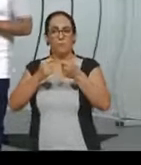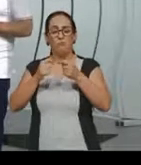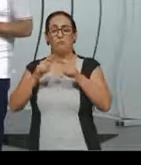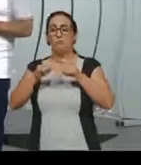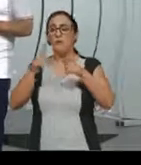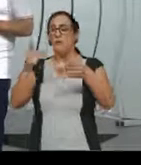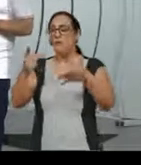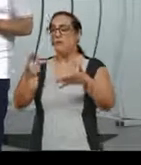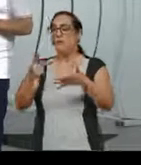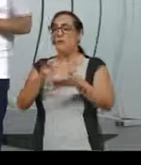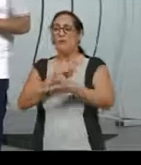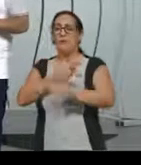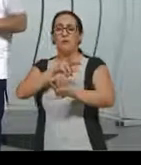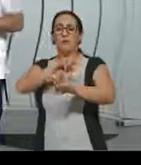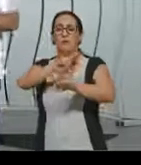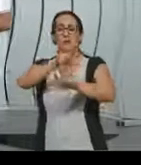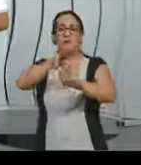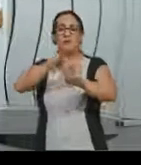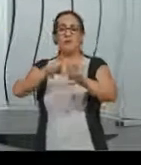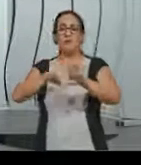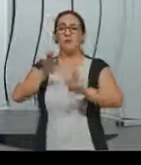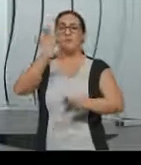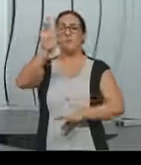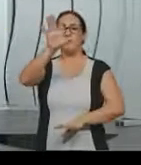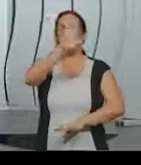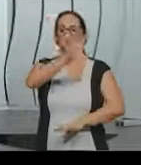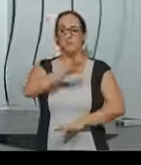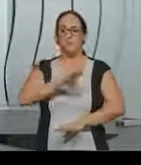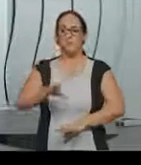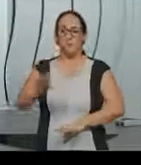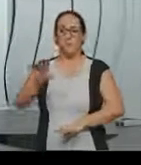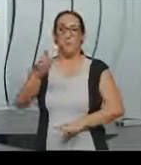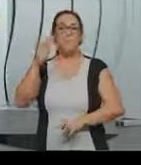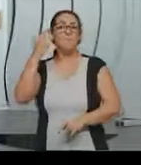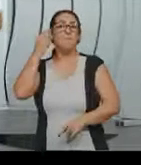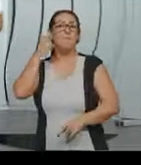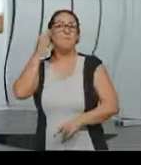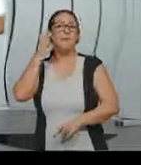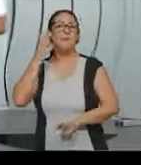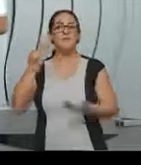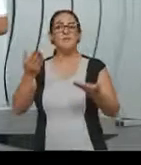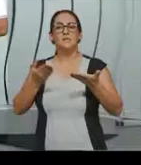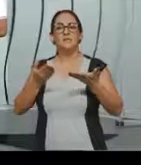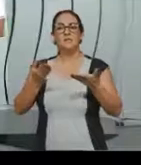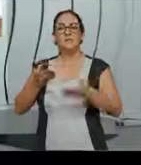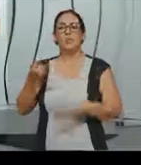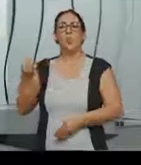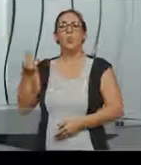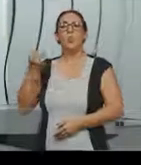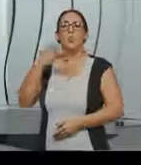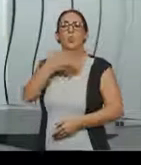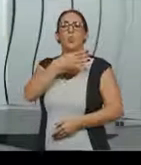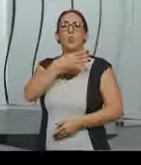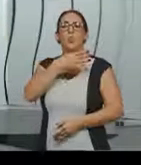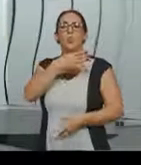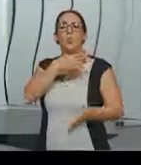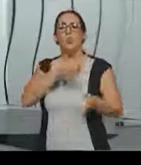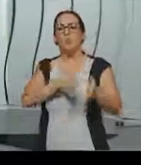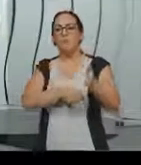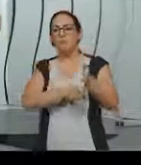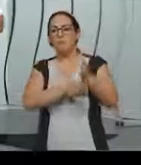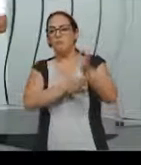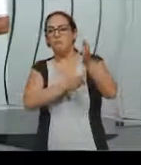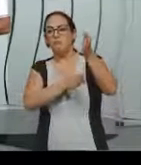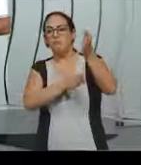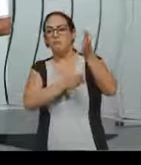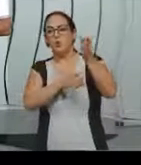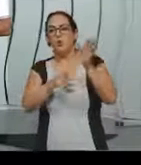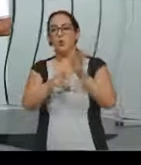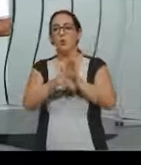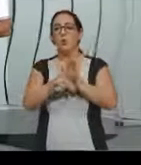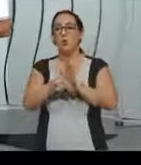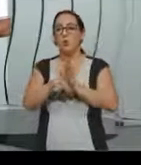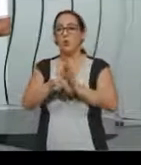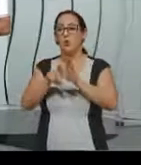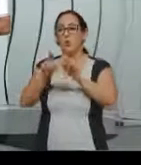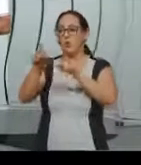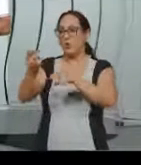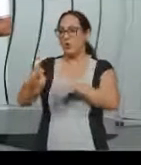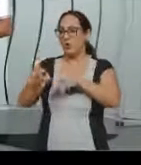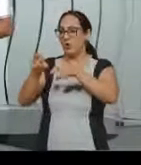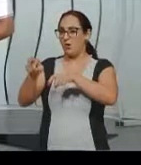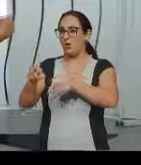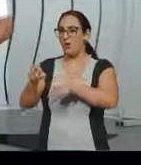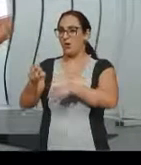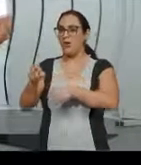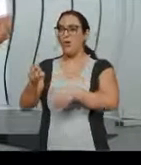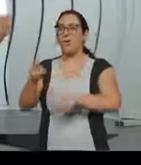Não. Pensemos numa nova fronteira agrícola. Vamos pensar um pouquinho na região centro-oeste?